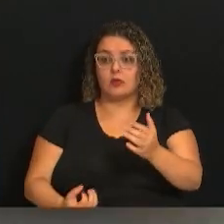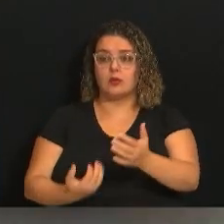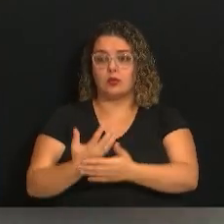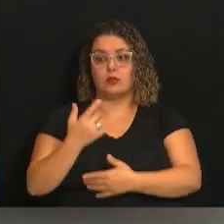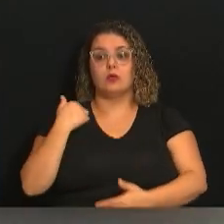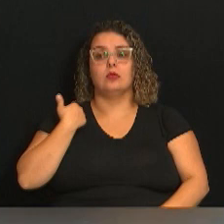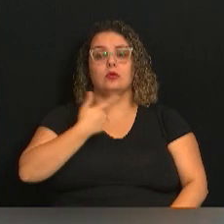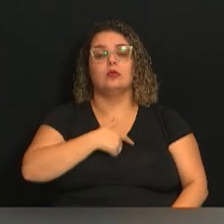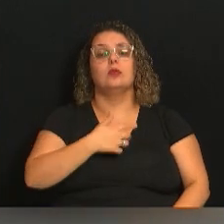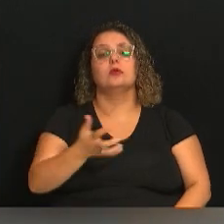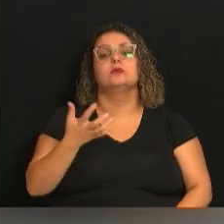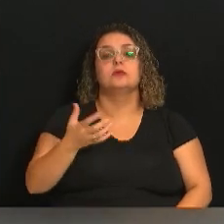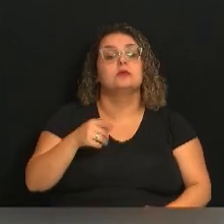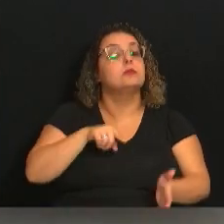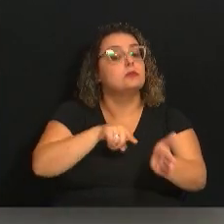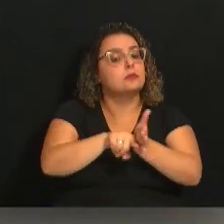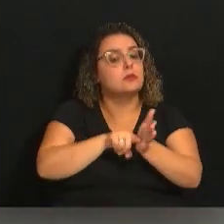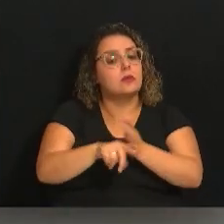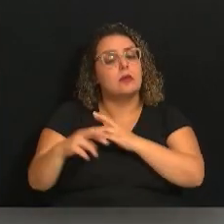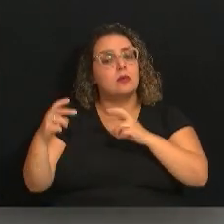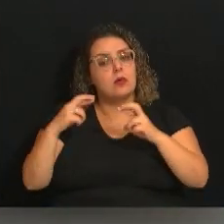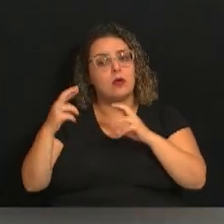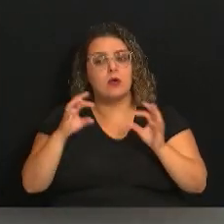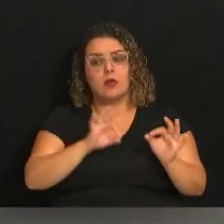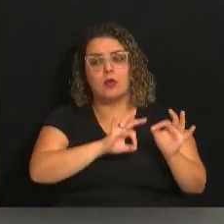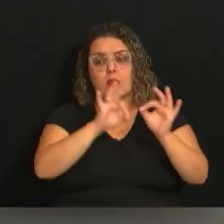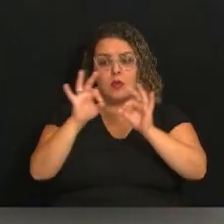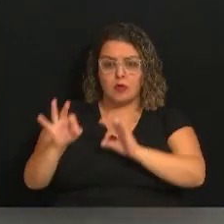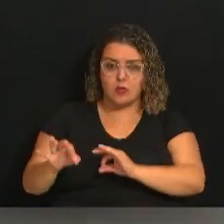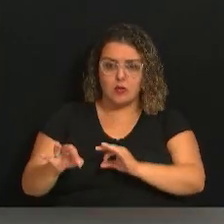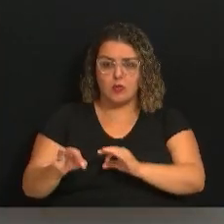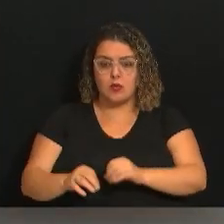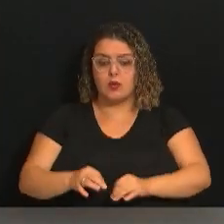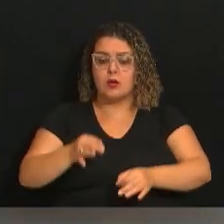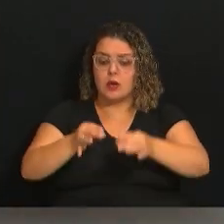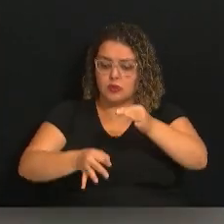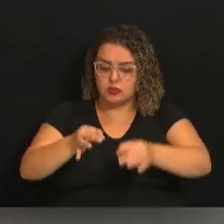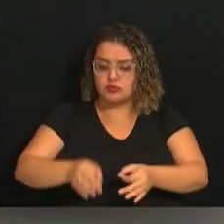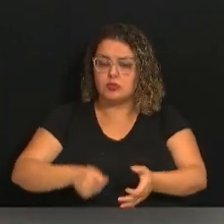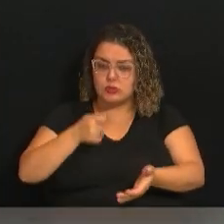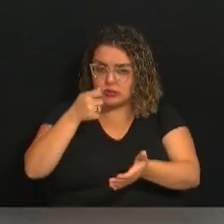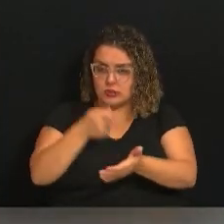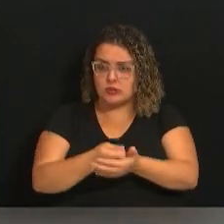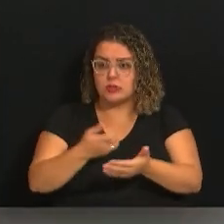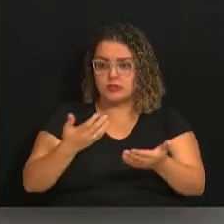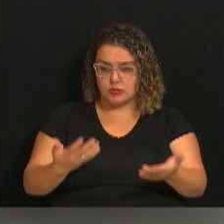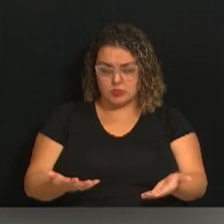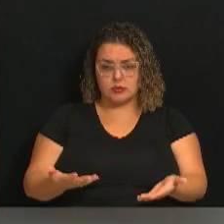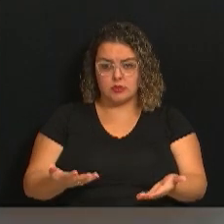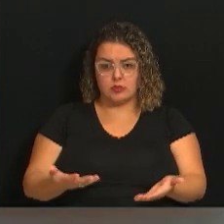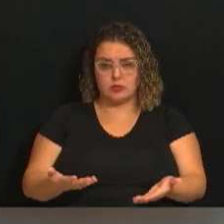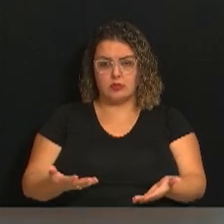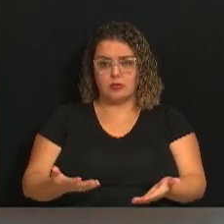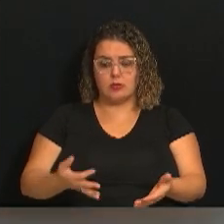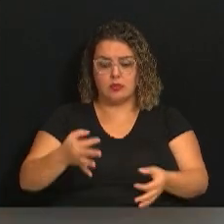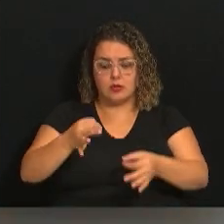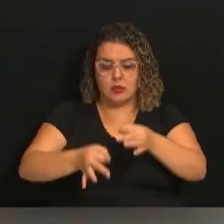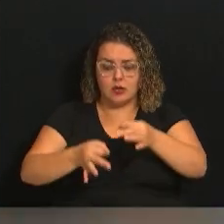cobrar investigações, acompanhar de perto que a justiça seja feita. Justiça é a